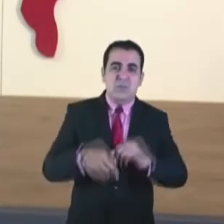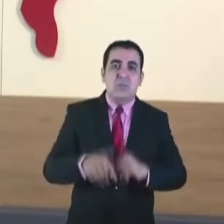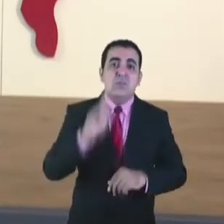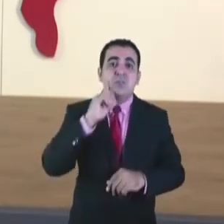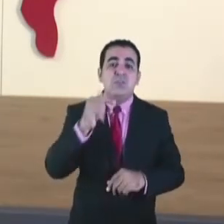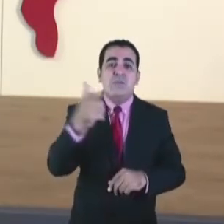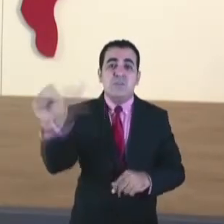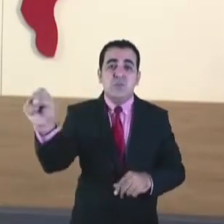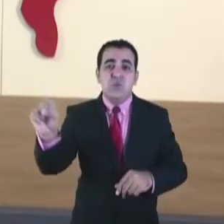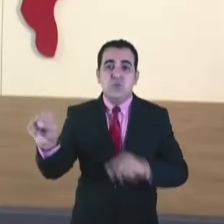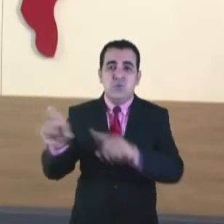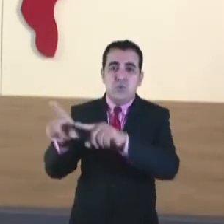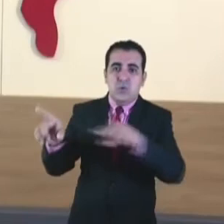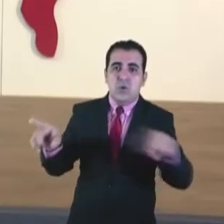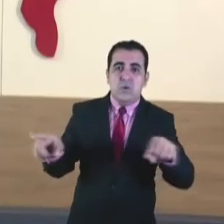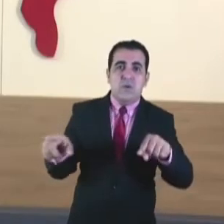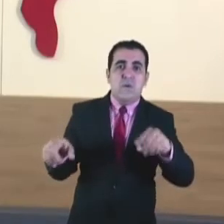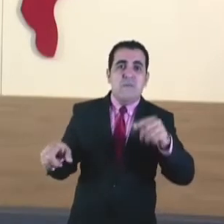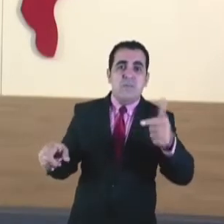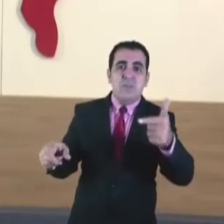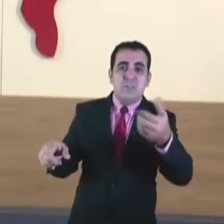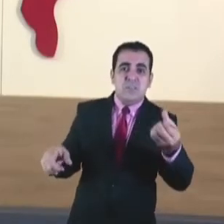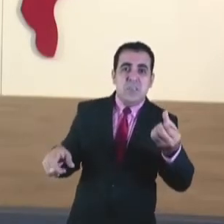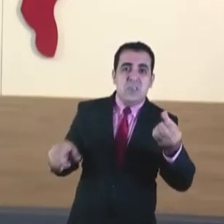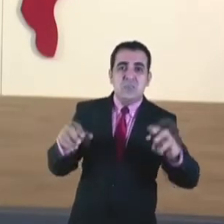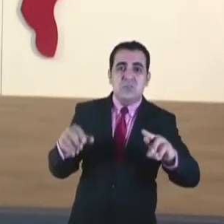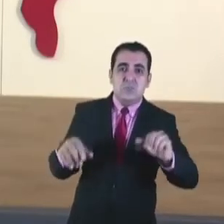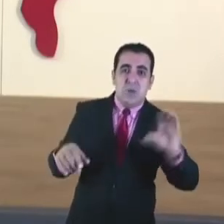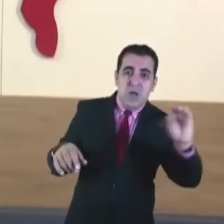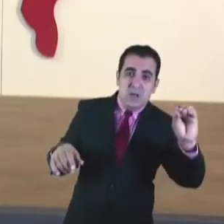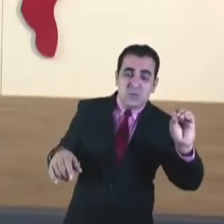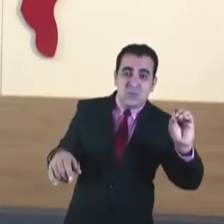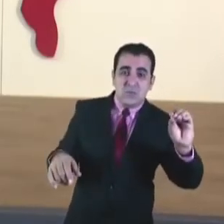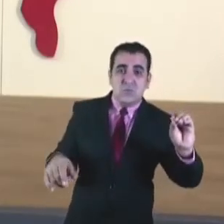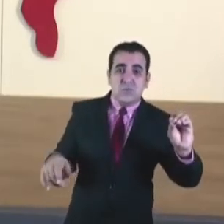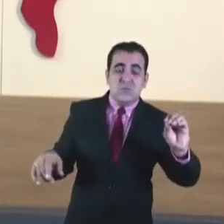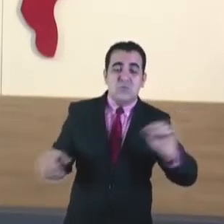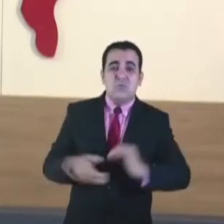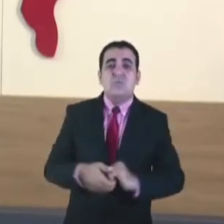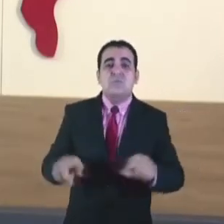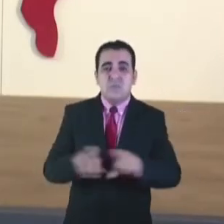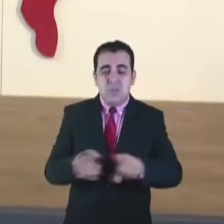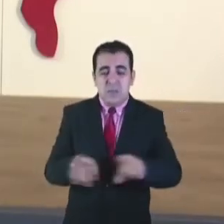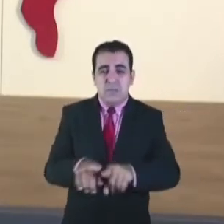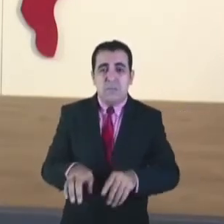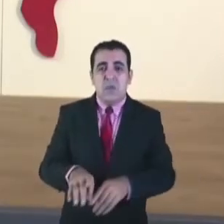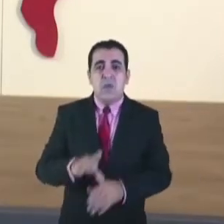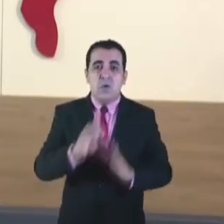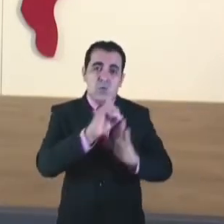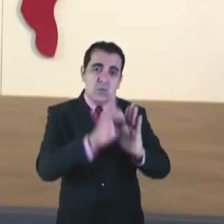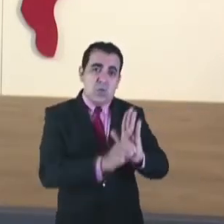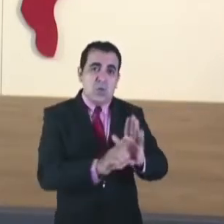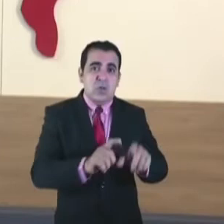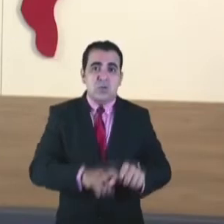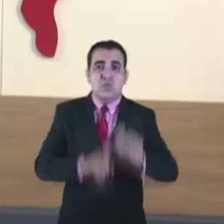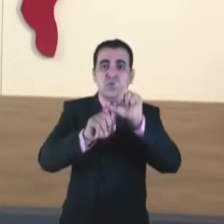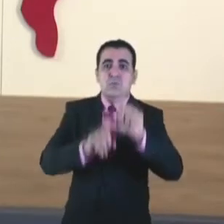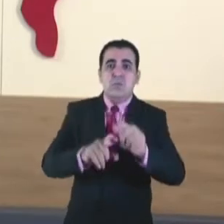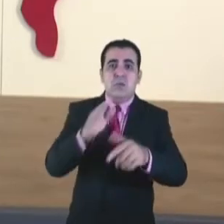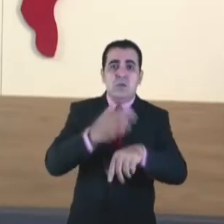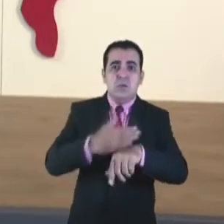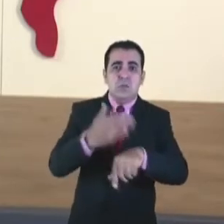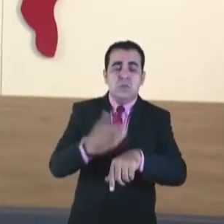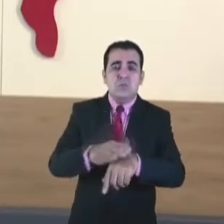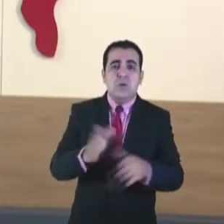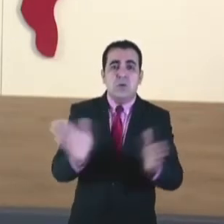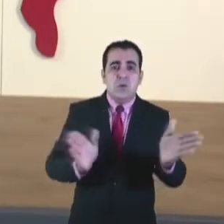Em vez de ser 28 de julho, ele vai ser 26 de março. E estou também editando um decreto suspendendo as atividades não